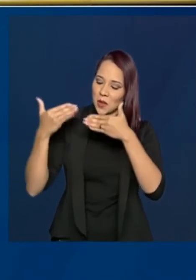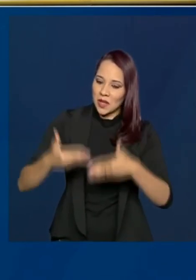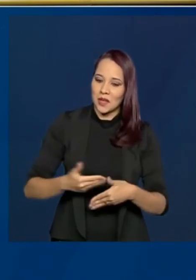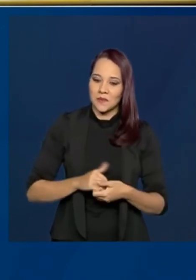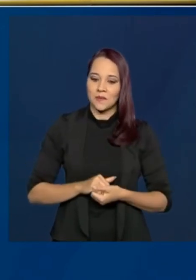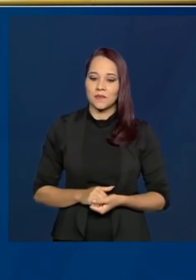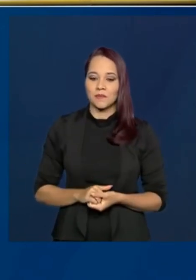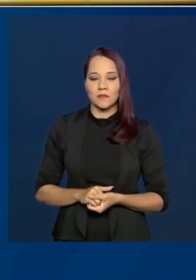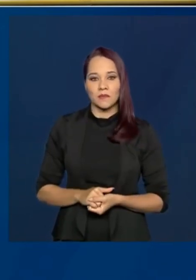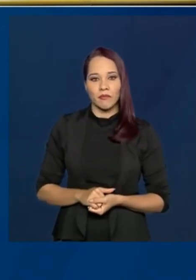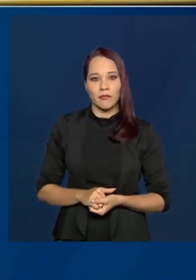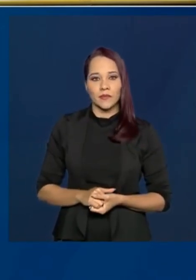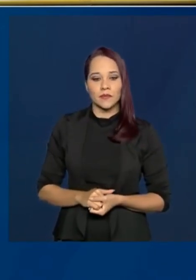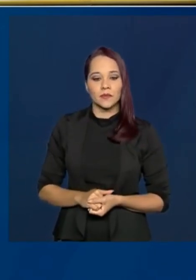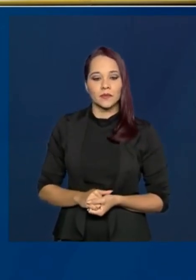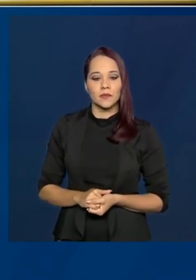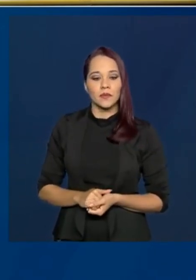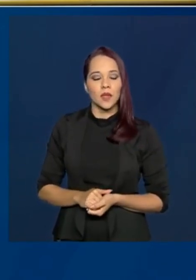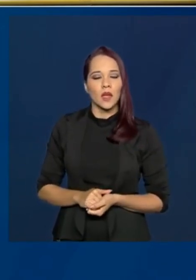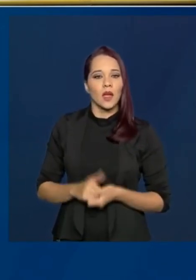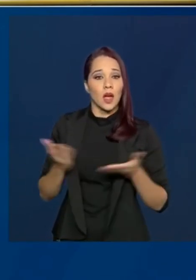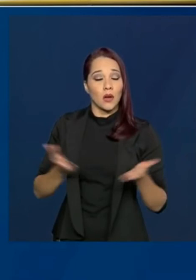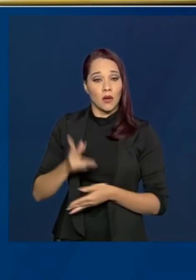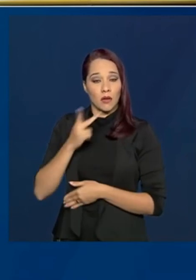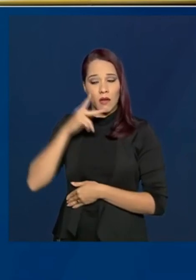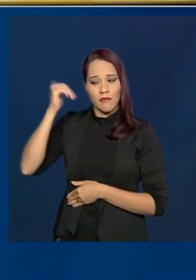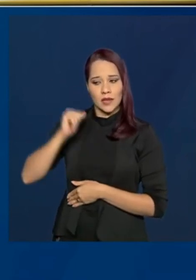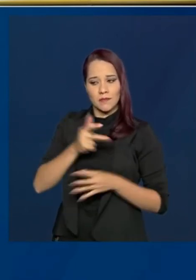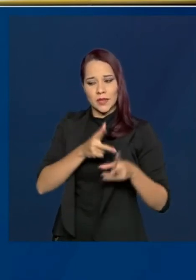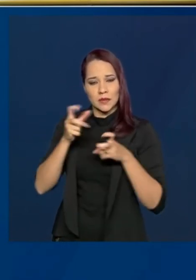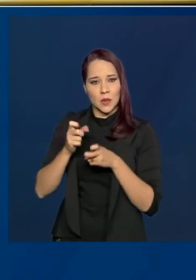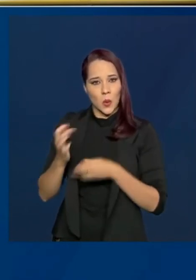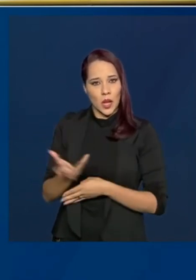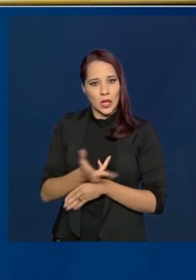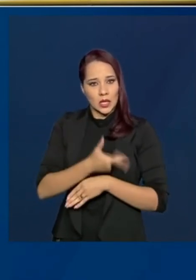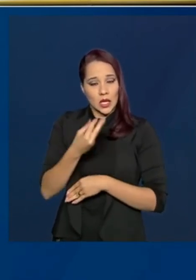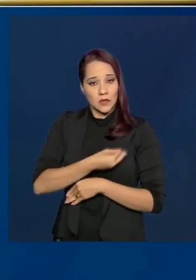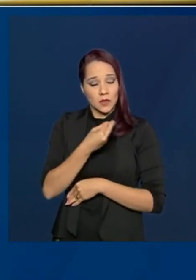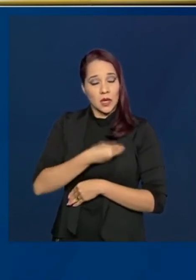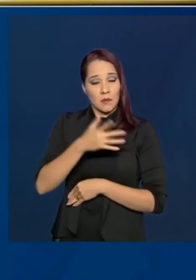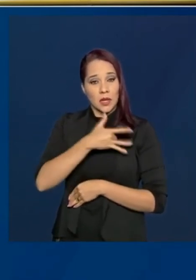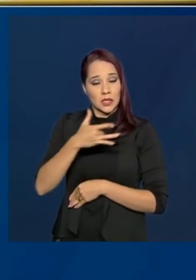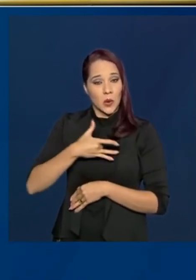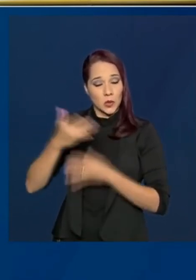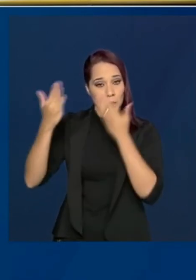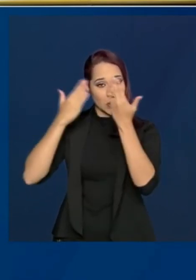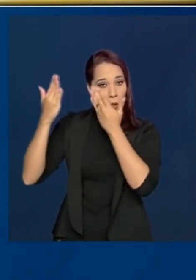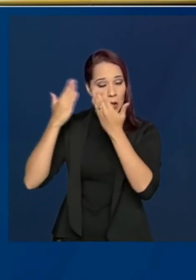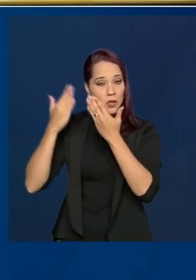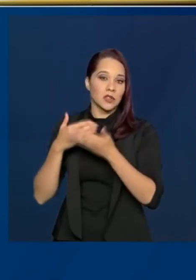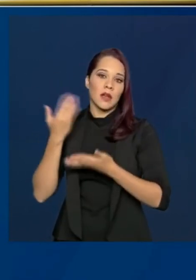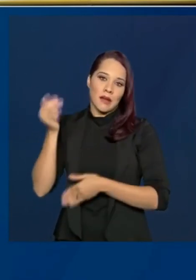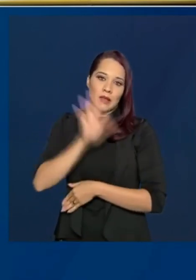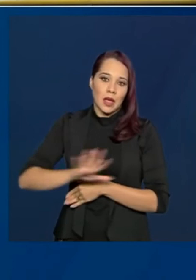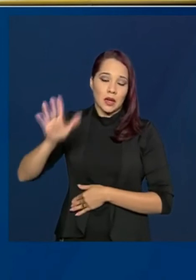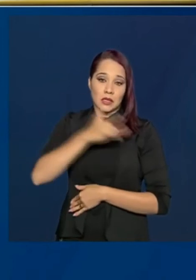passar. Quando a gente avalia ainda a percepção de qualidade de vida pela saúde psicológica, e aí no domínio da